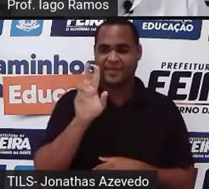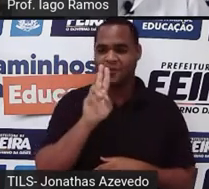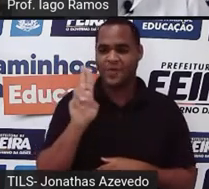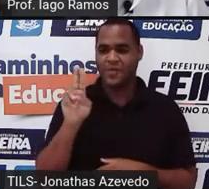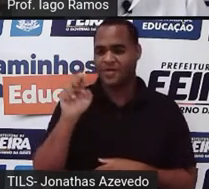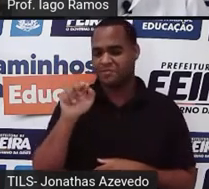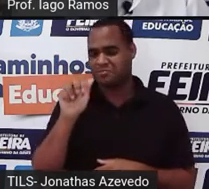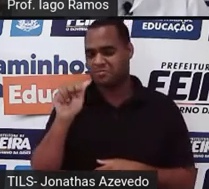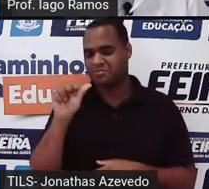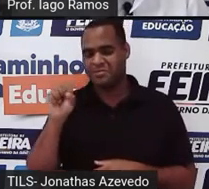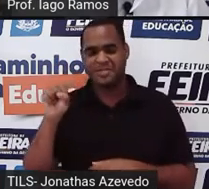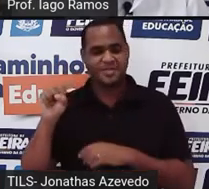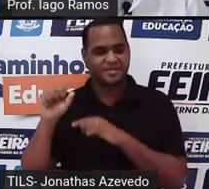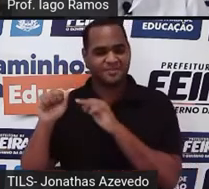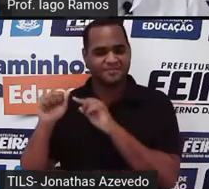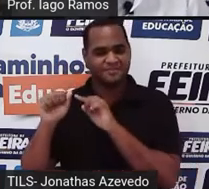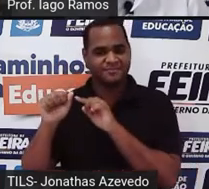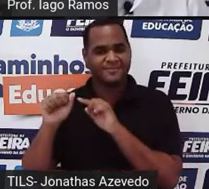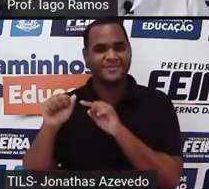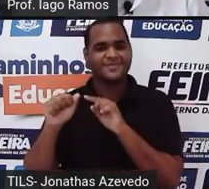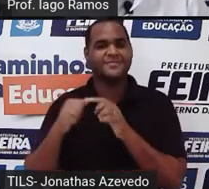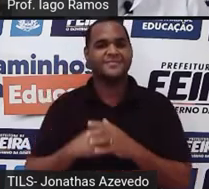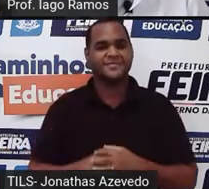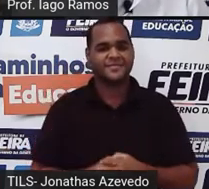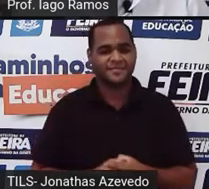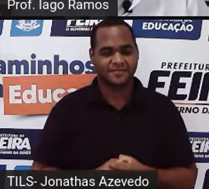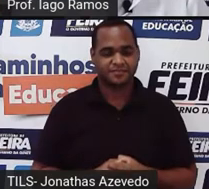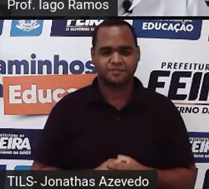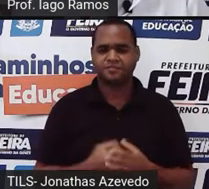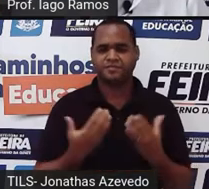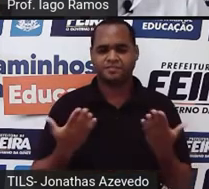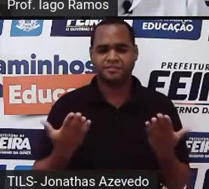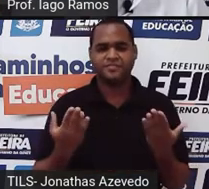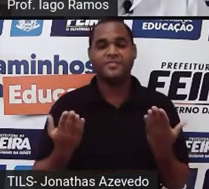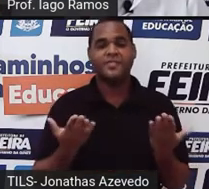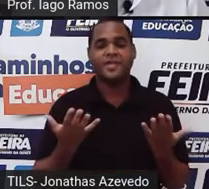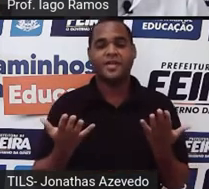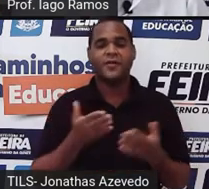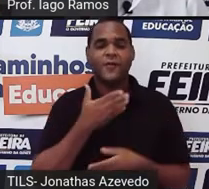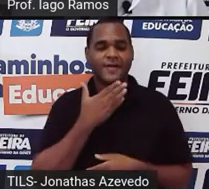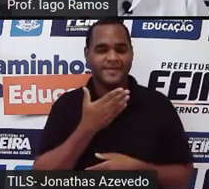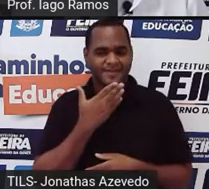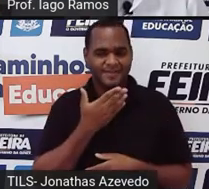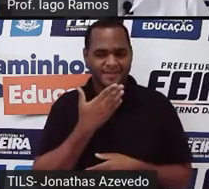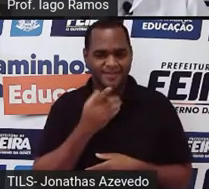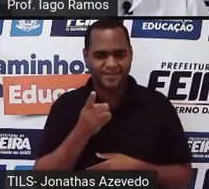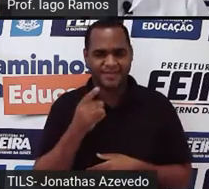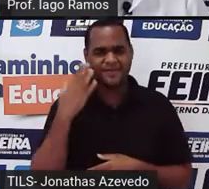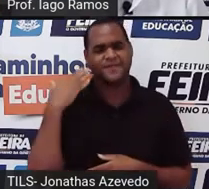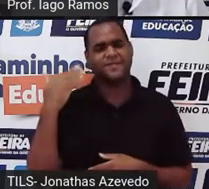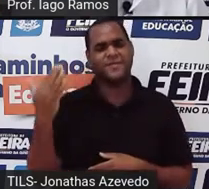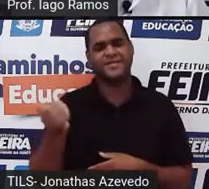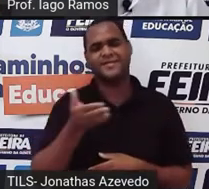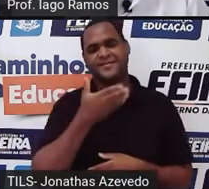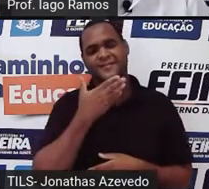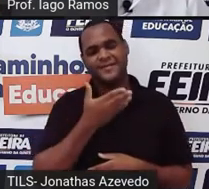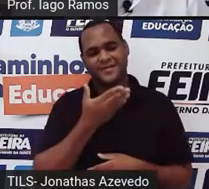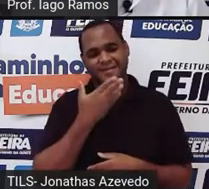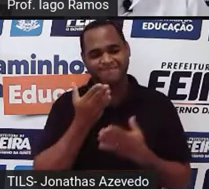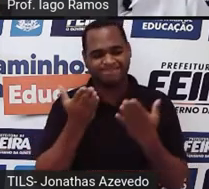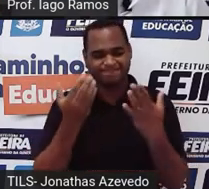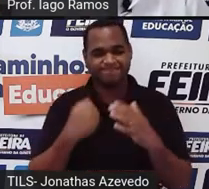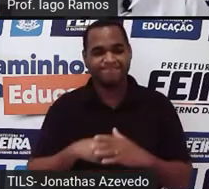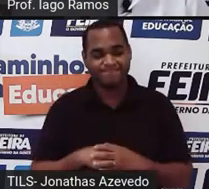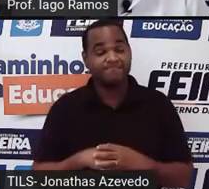nome NASA, né? Ali dentro do círculo. Bom, então, você conhece essa logomarca? É bem famosa, né?